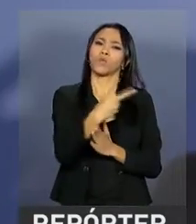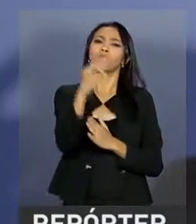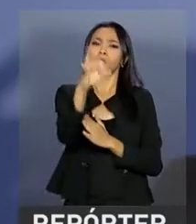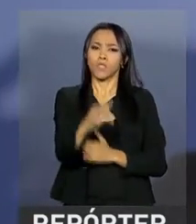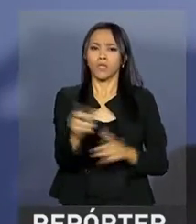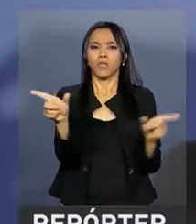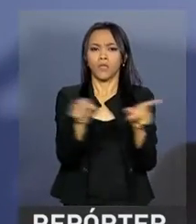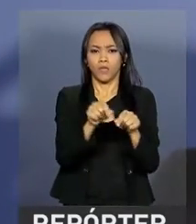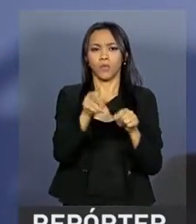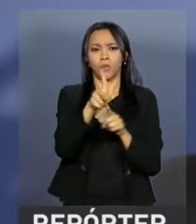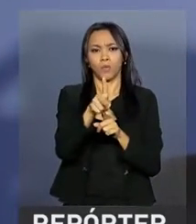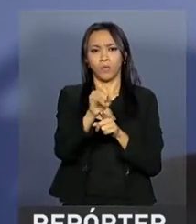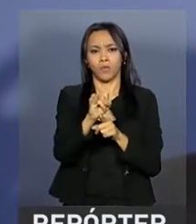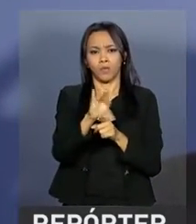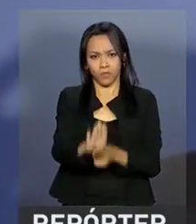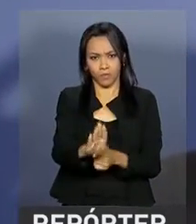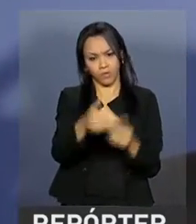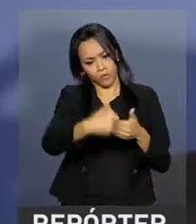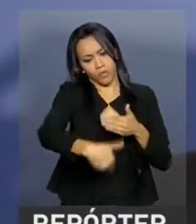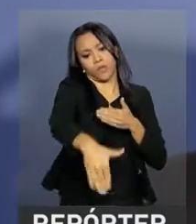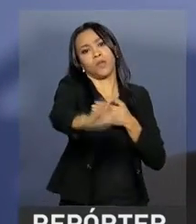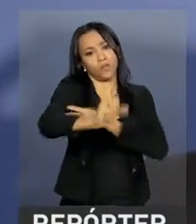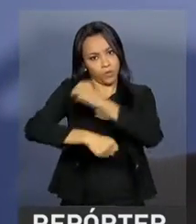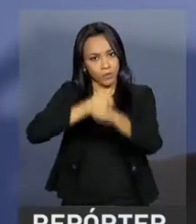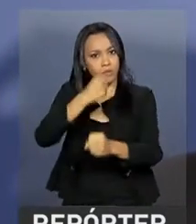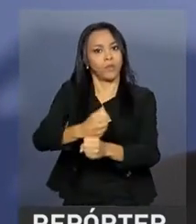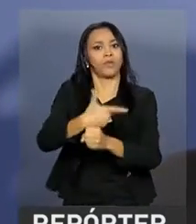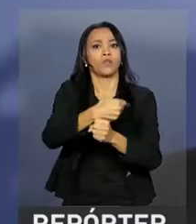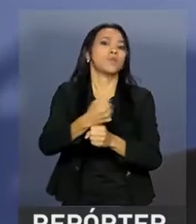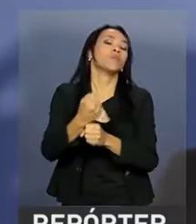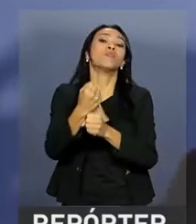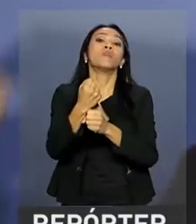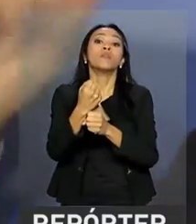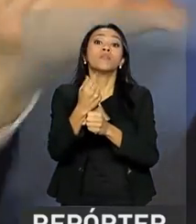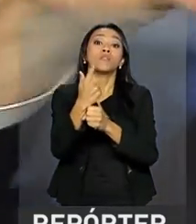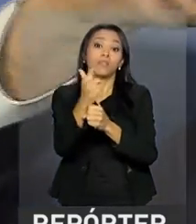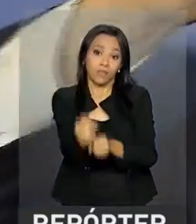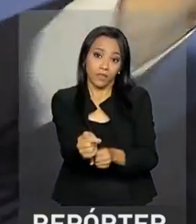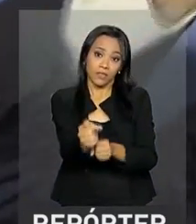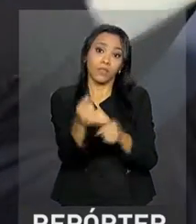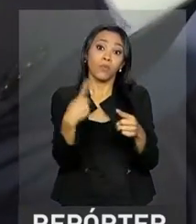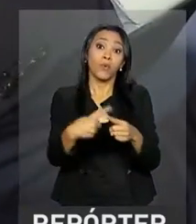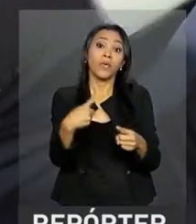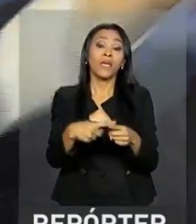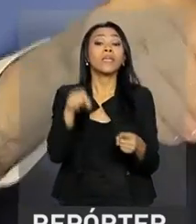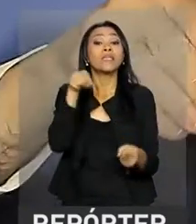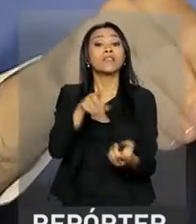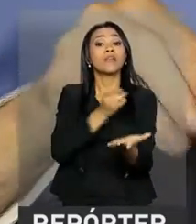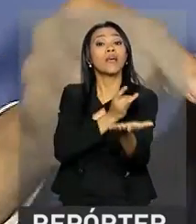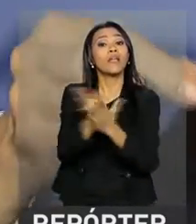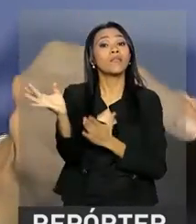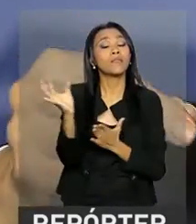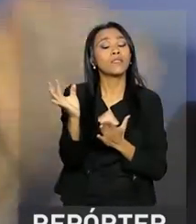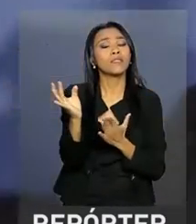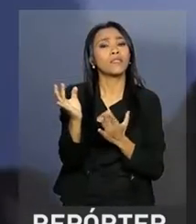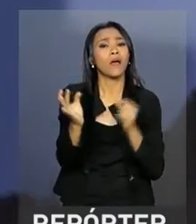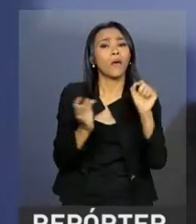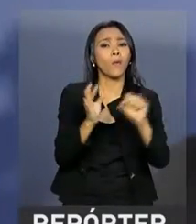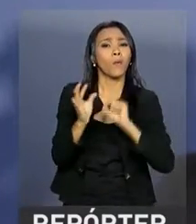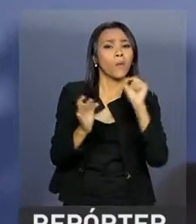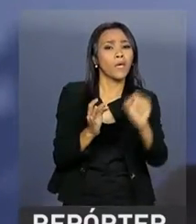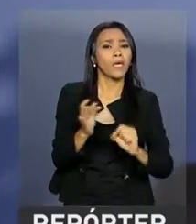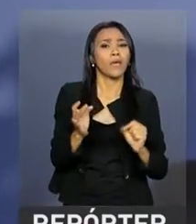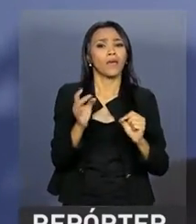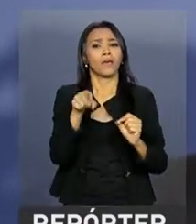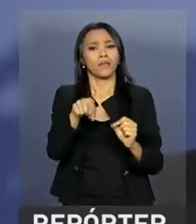o correr do ano é muito importante isso porque elimina o efeito estatístico que estava saindo